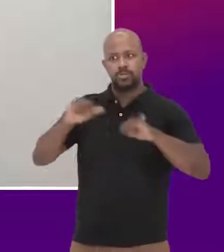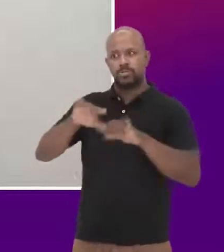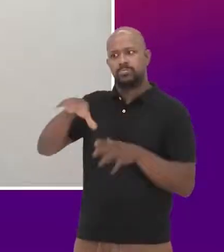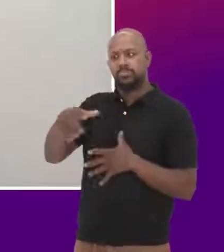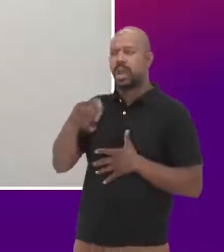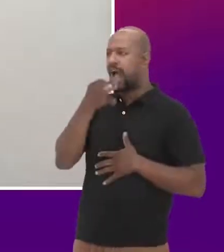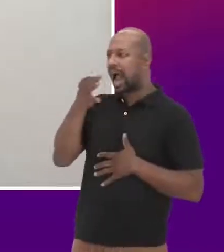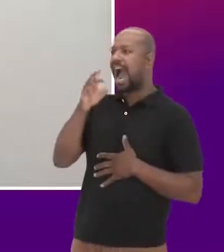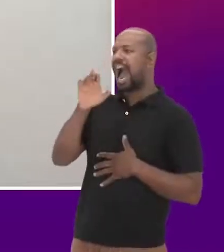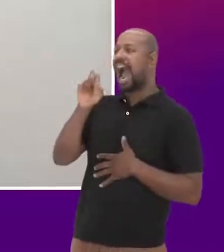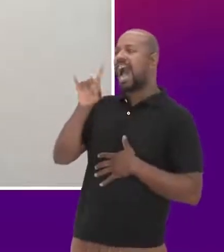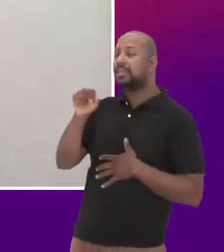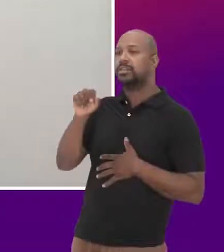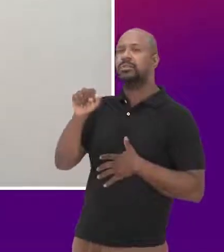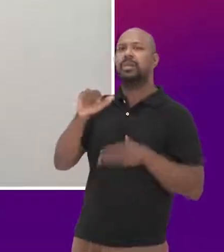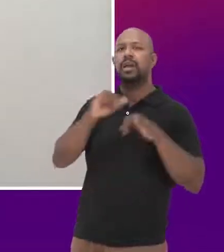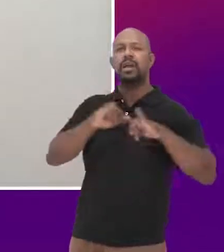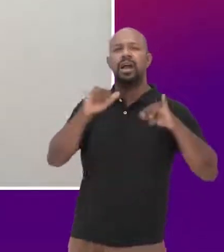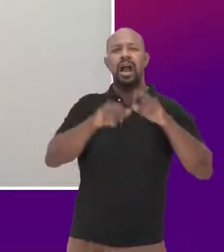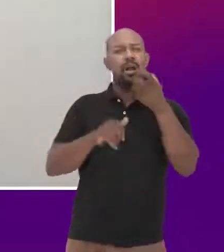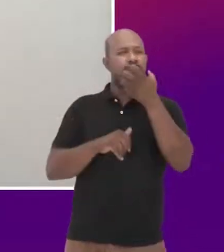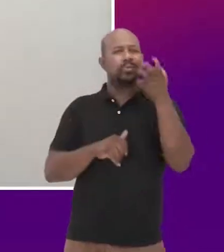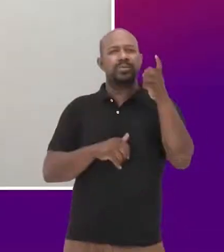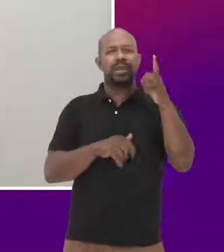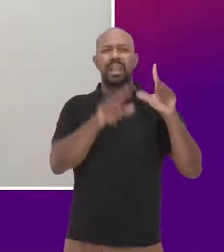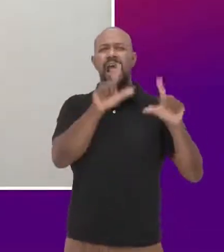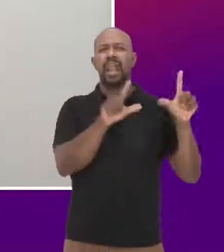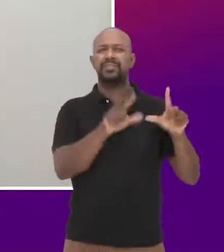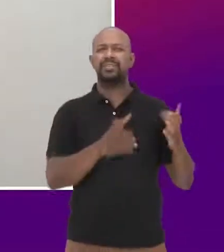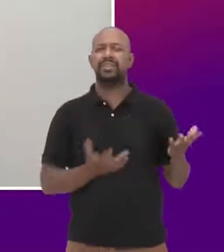tenha a trilha do comercial de televisão.